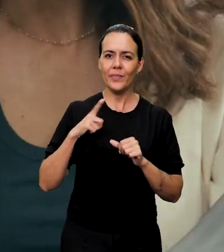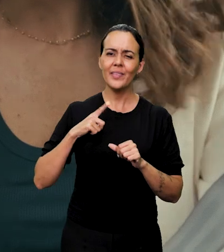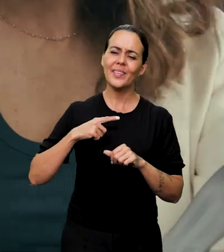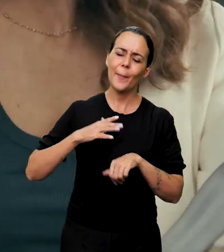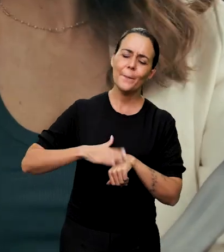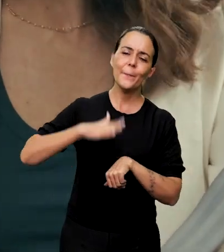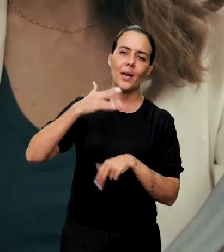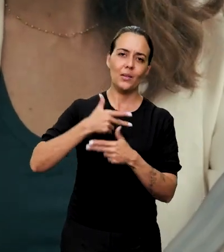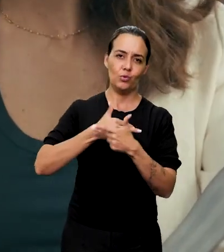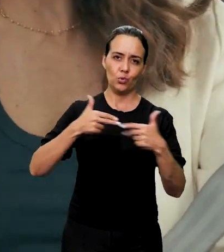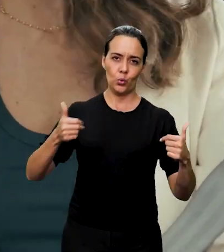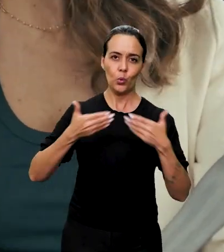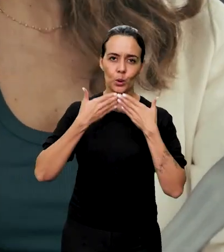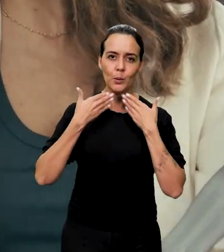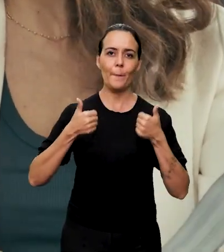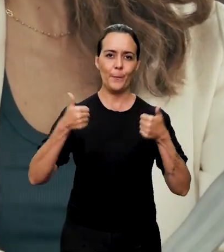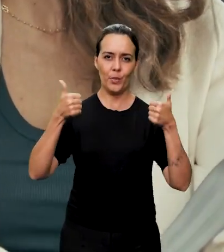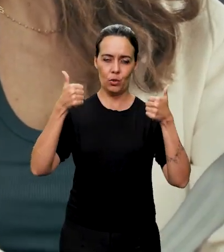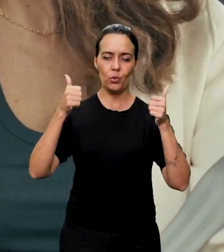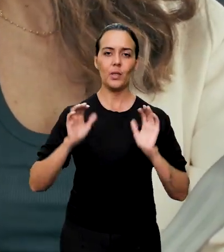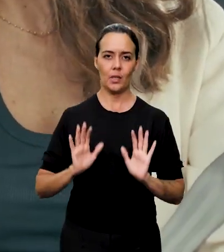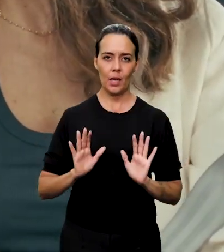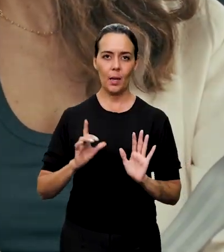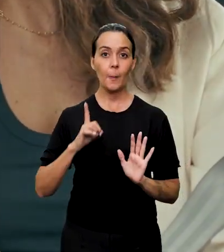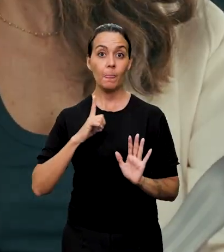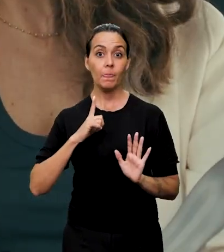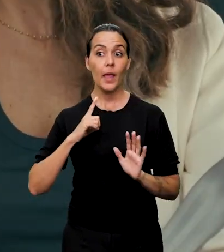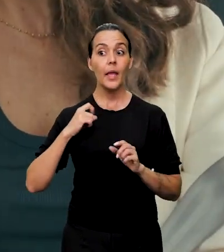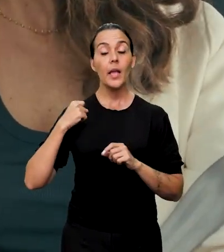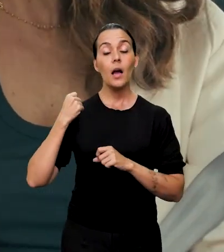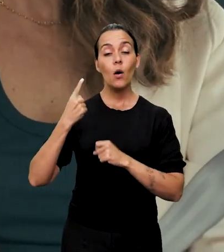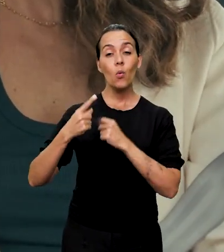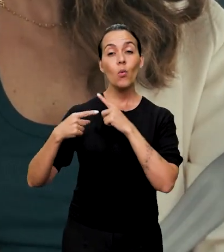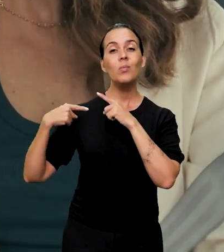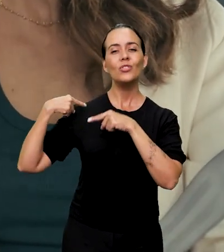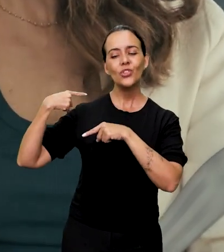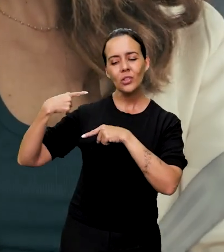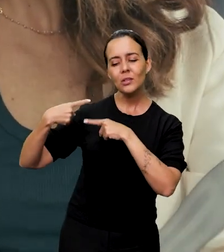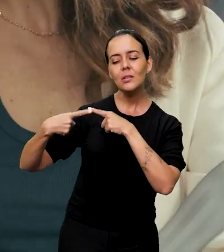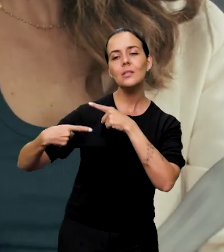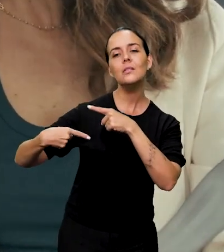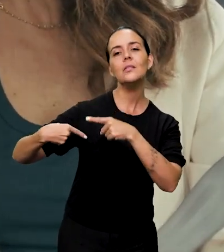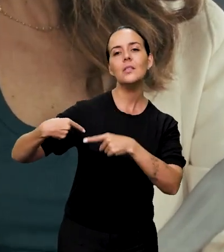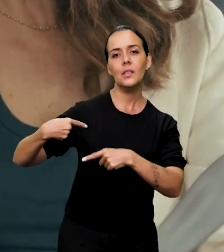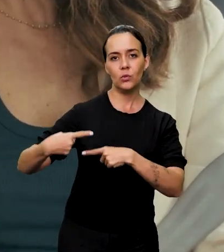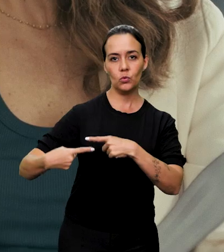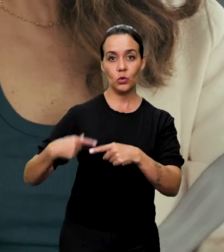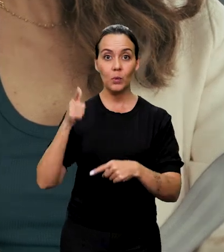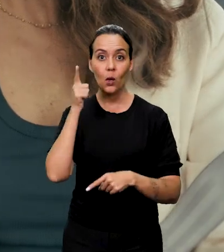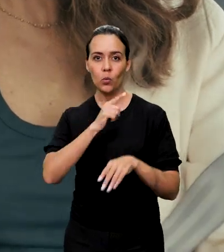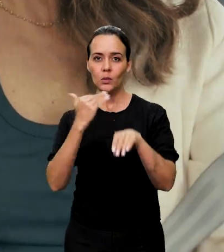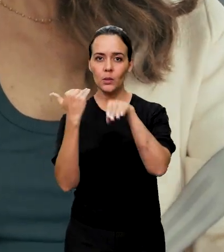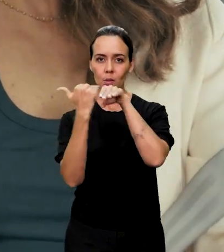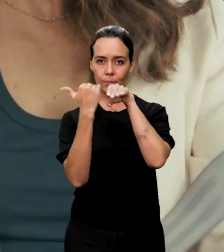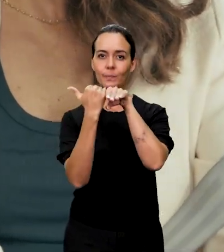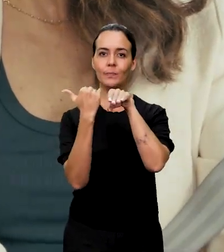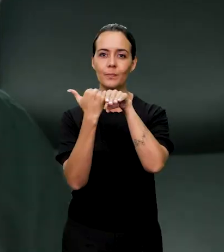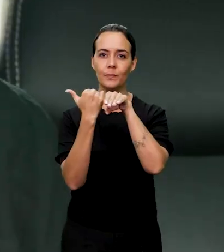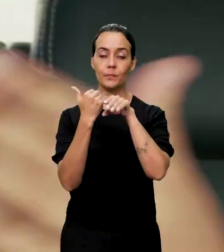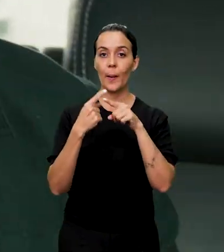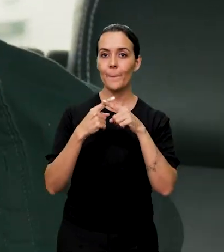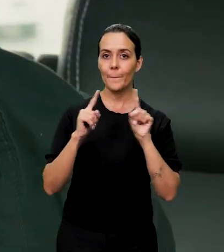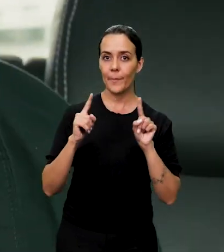muito mais do que a Não, gente precisamos tinha. aí, acho que eu já vi cálculos, algumas gerações para vislumbrar alguma equidade em relação a